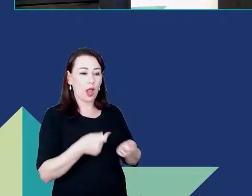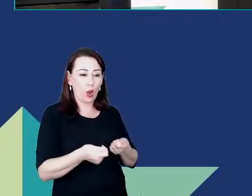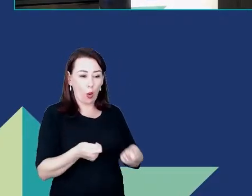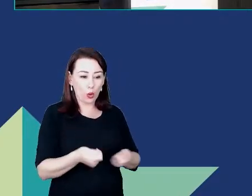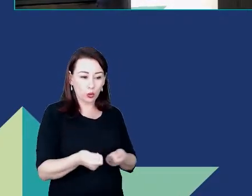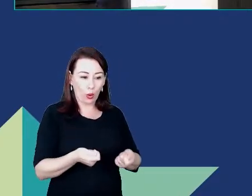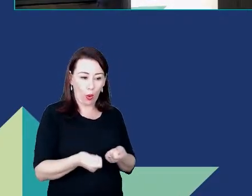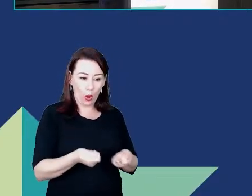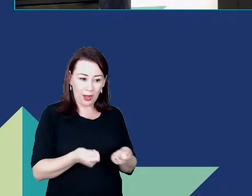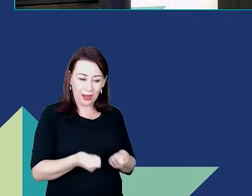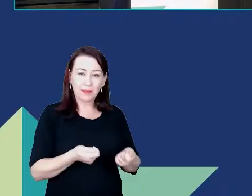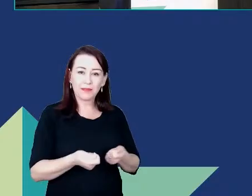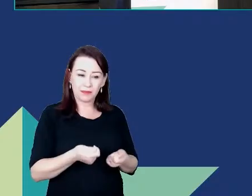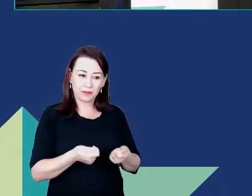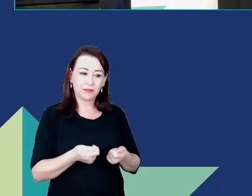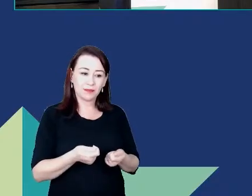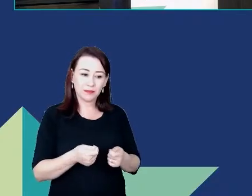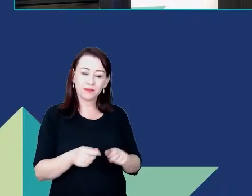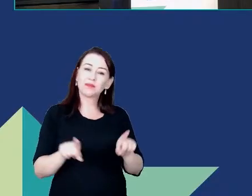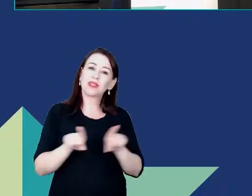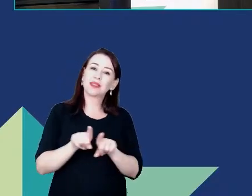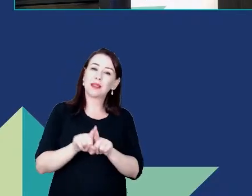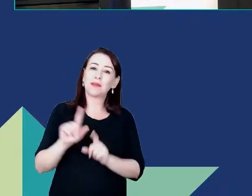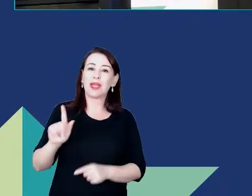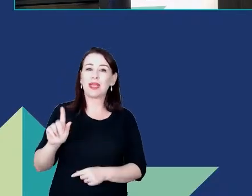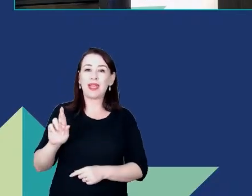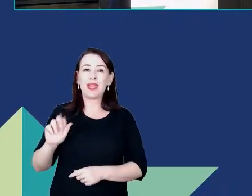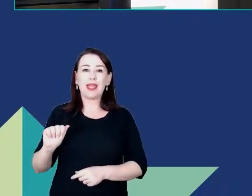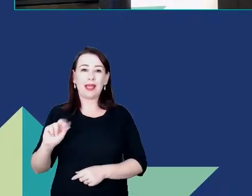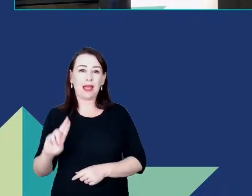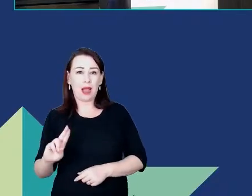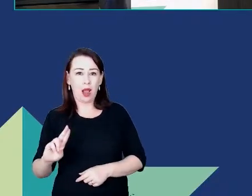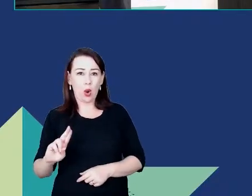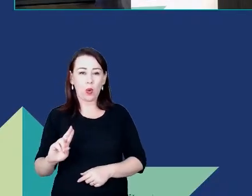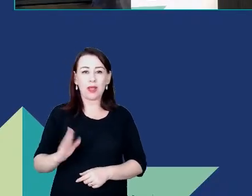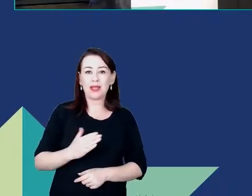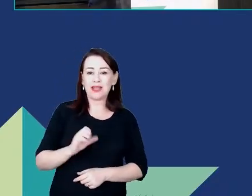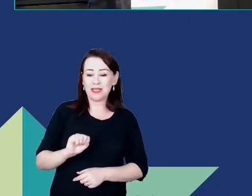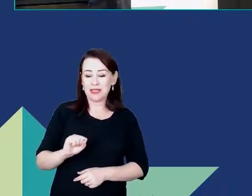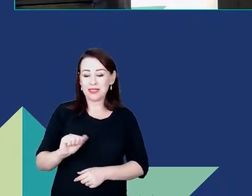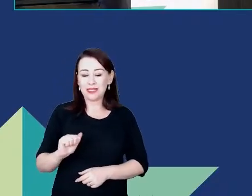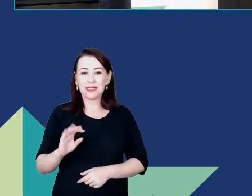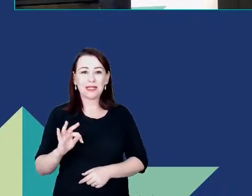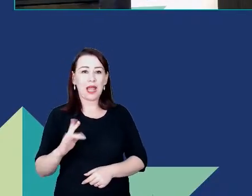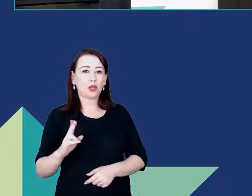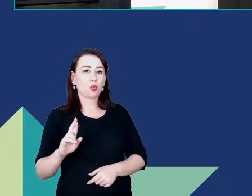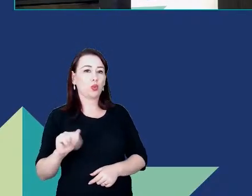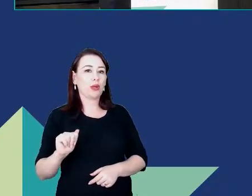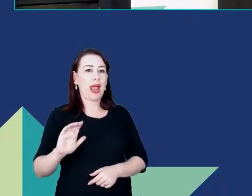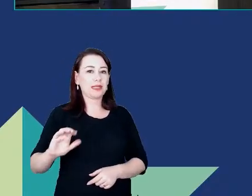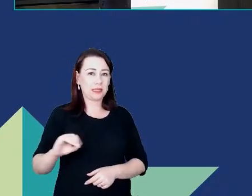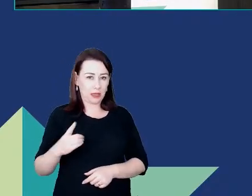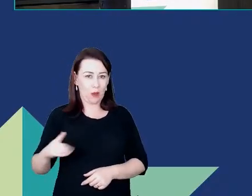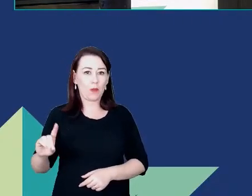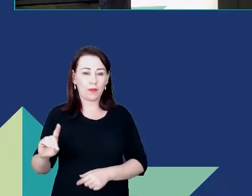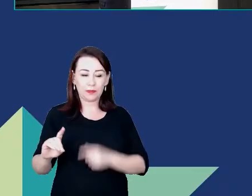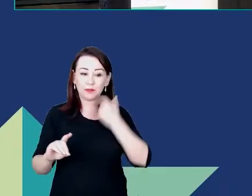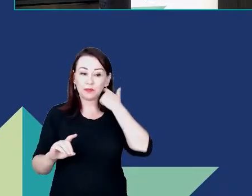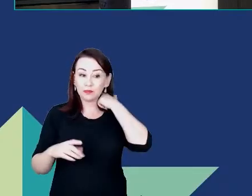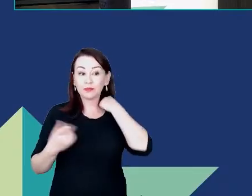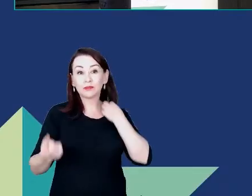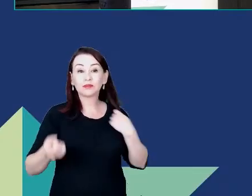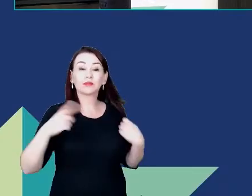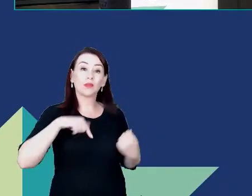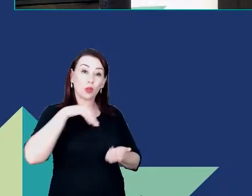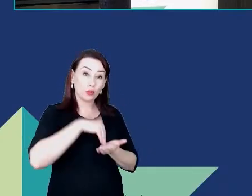também o grau de saturação. Tá? E, por último, né, a gente precisa também de ter